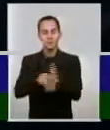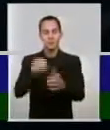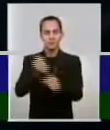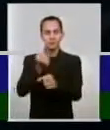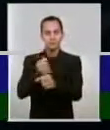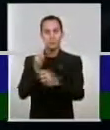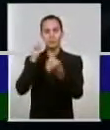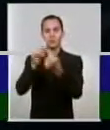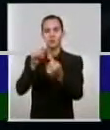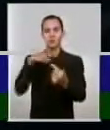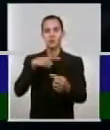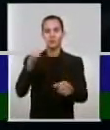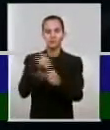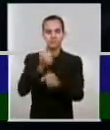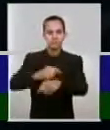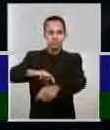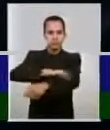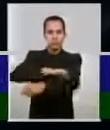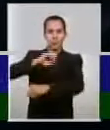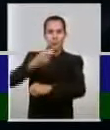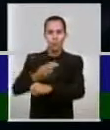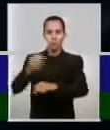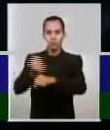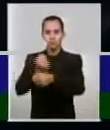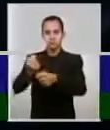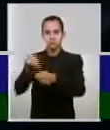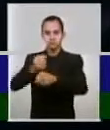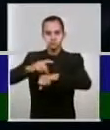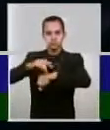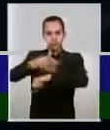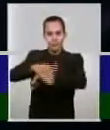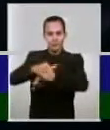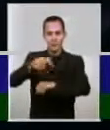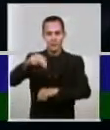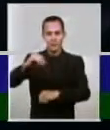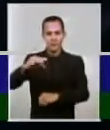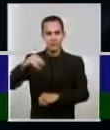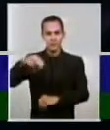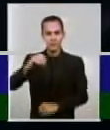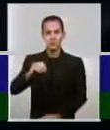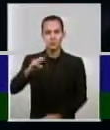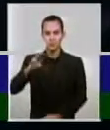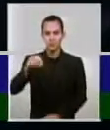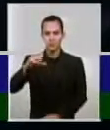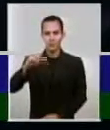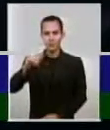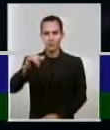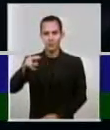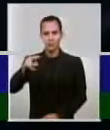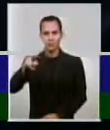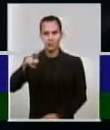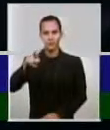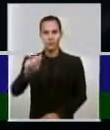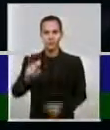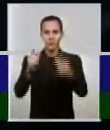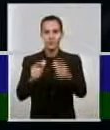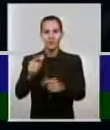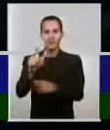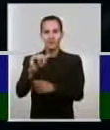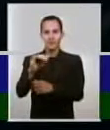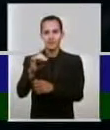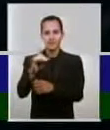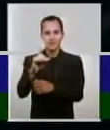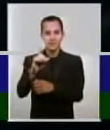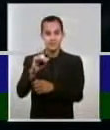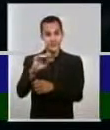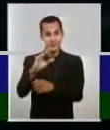fim de que seja instalada canaleta ou massa asfáltica na rua Quintino Bocaiúva, no bairro Lídice. Também, vereador Zezinho Mendonça